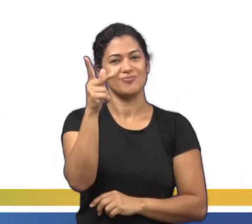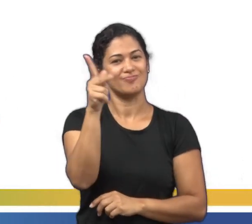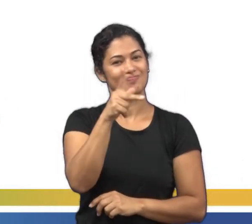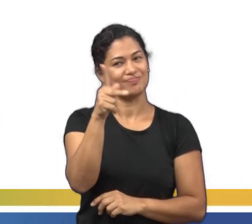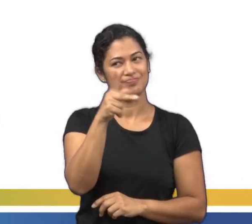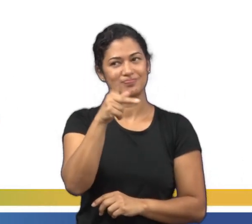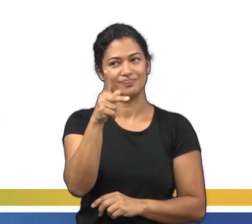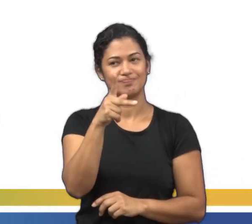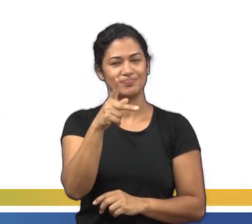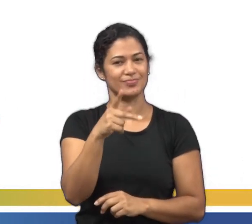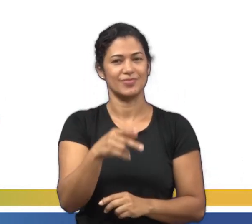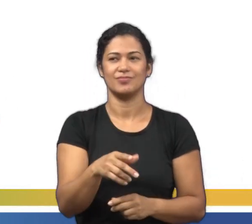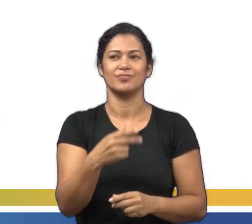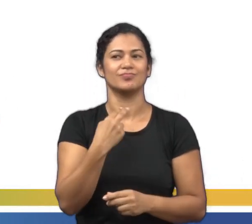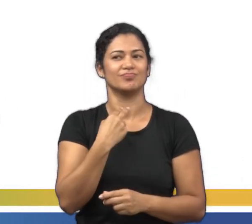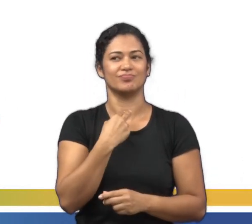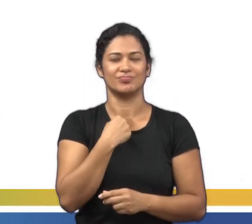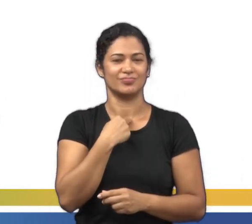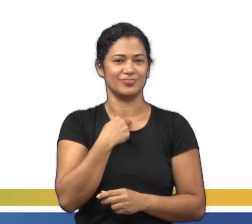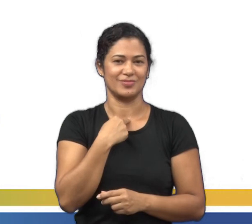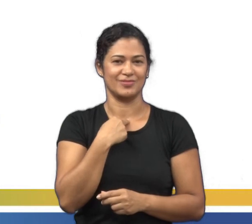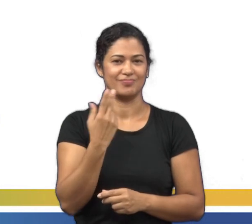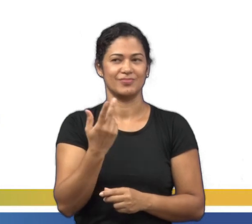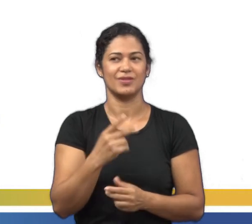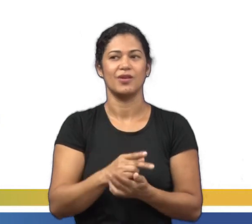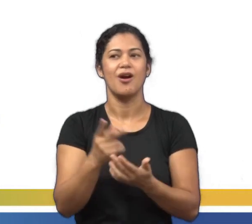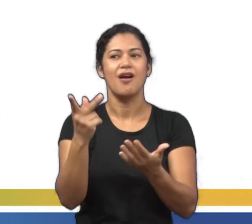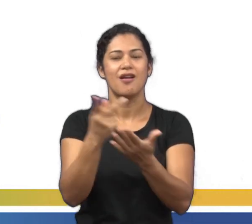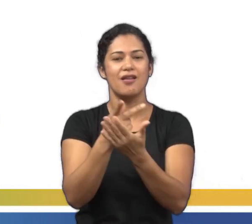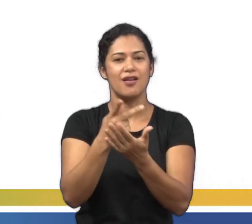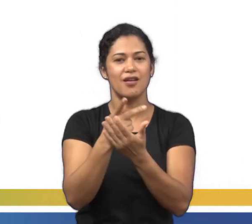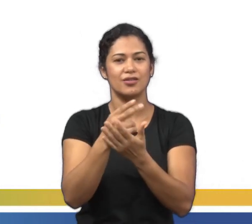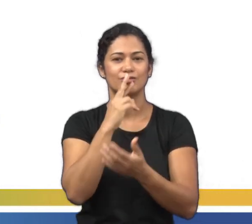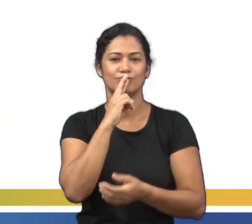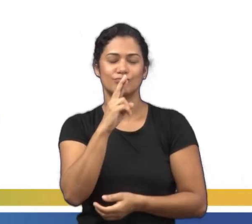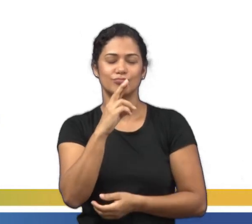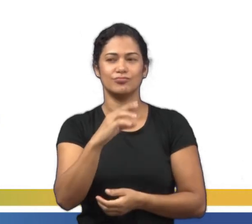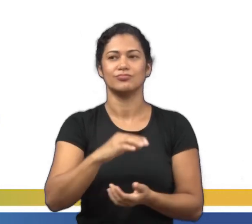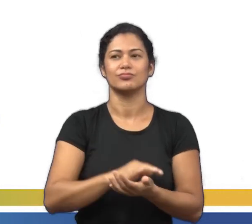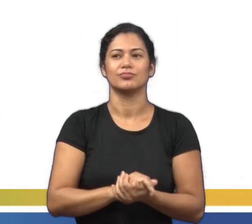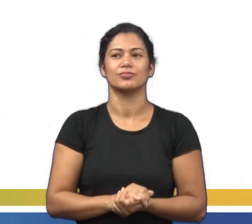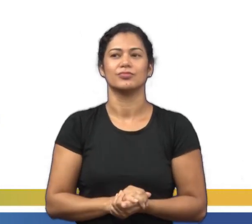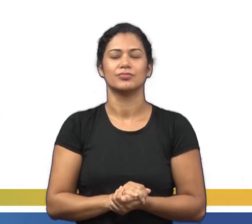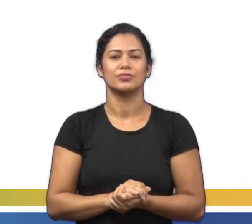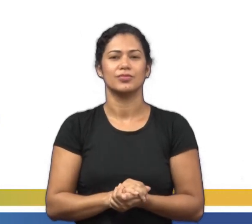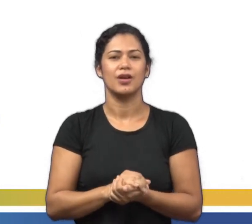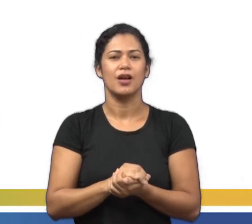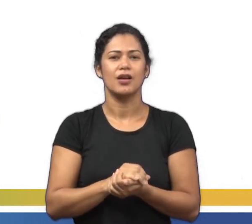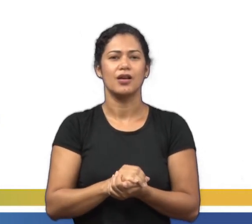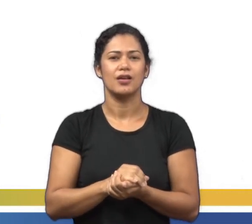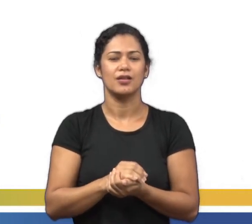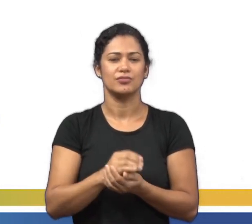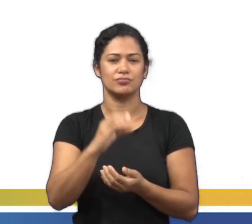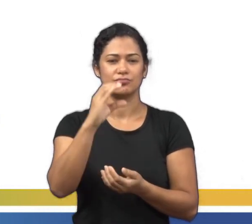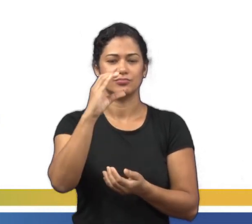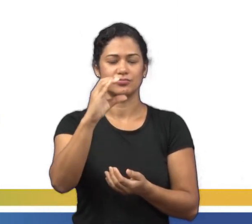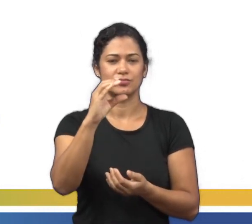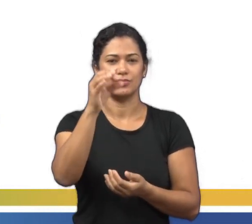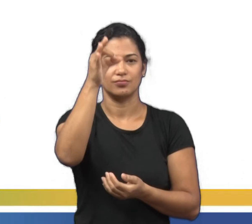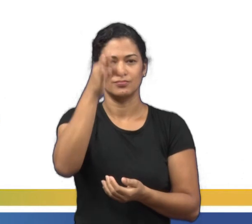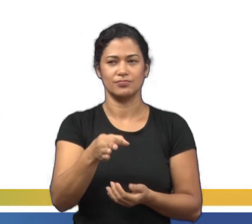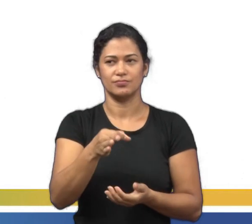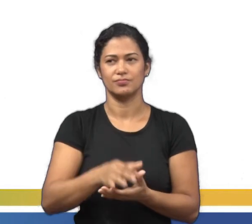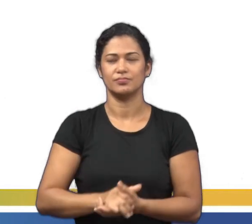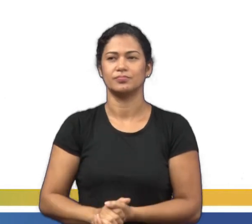já descobrimos qual é a nossa alternativa errada, né? Certa, no caso, que é a alternativa C. E